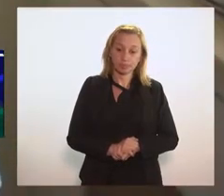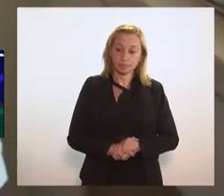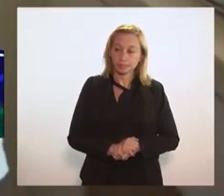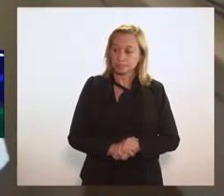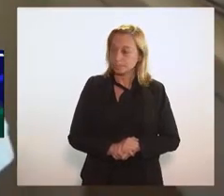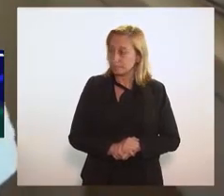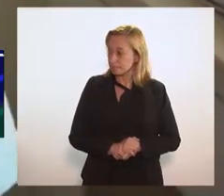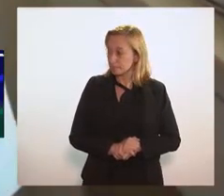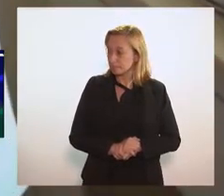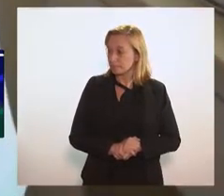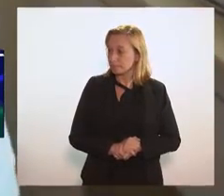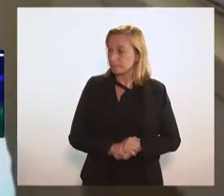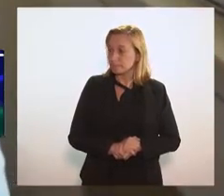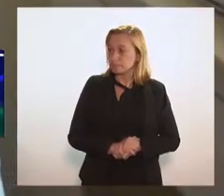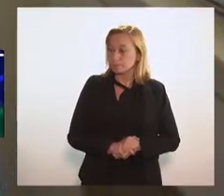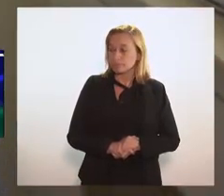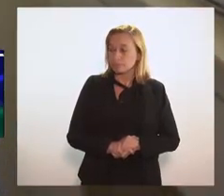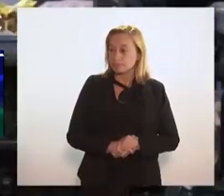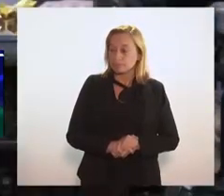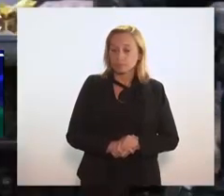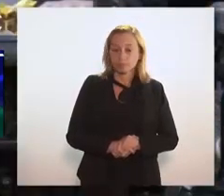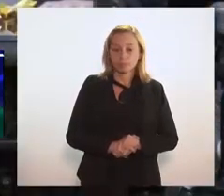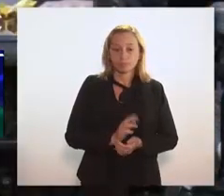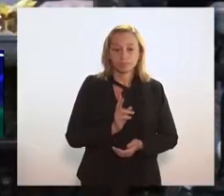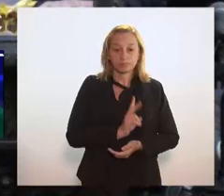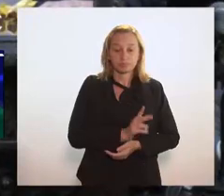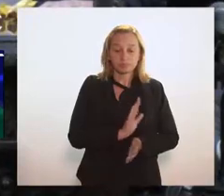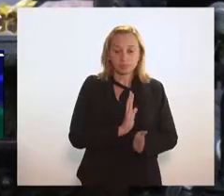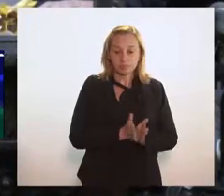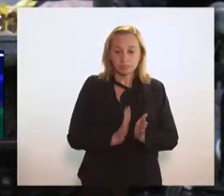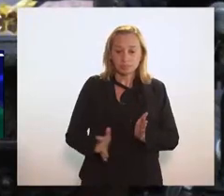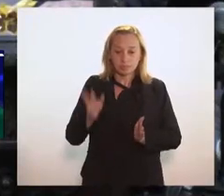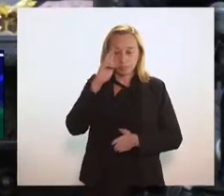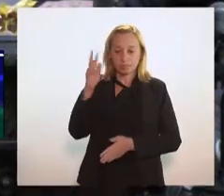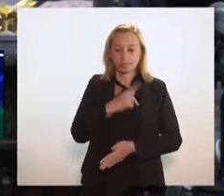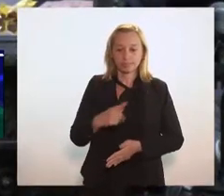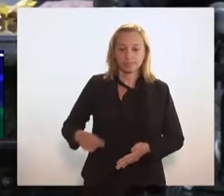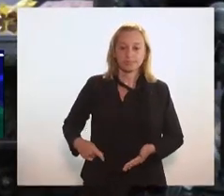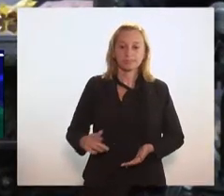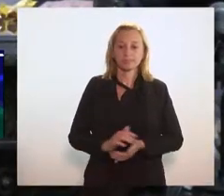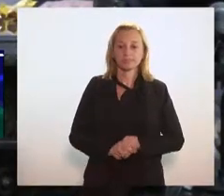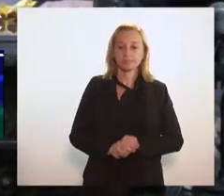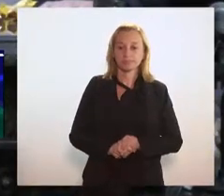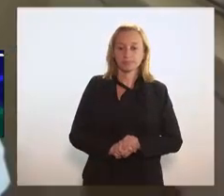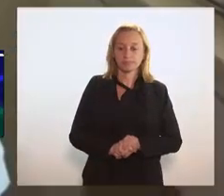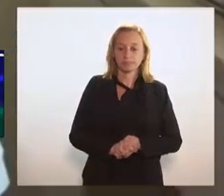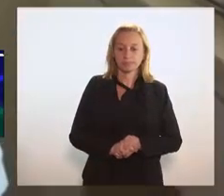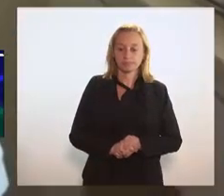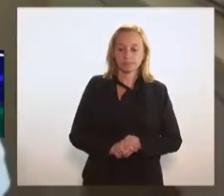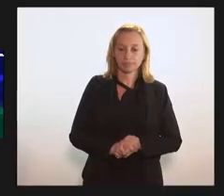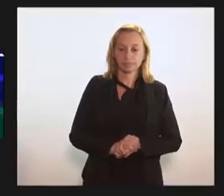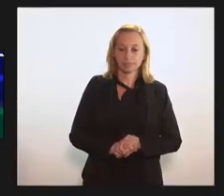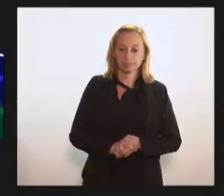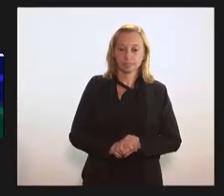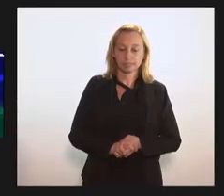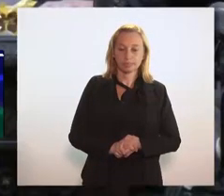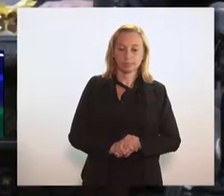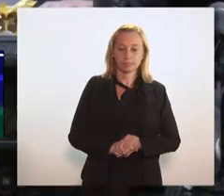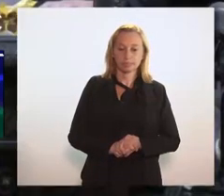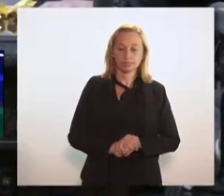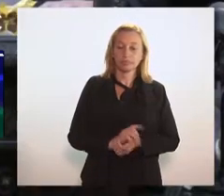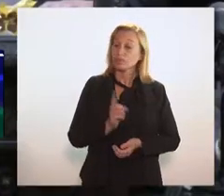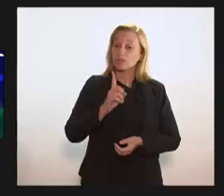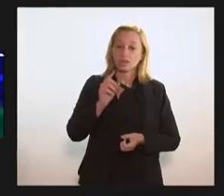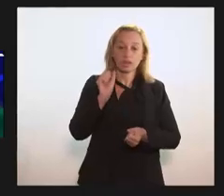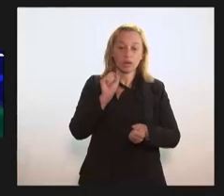regime de recuperação fiscal. Pela ordem, presidente. Deputado, senhor presidente, eu ainda não acabei. Vou ouvir o Márcio. Eu ainda